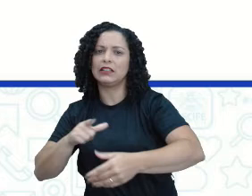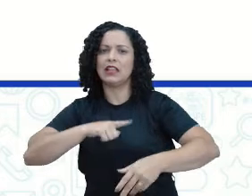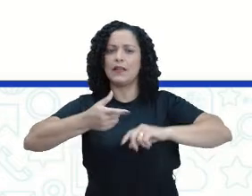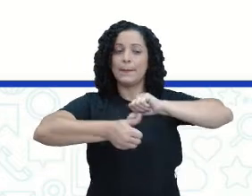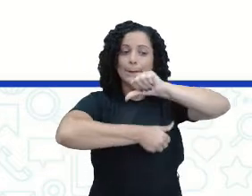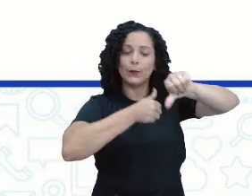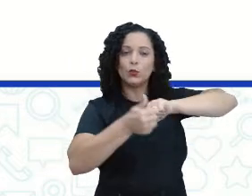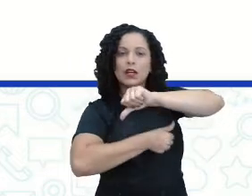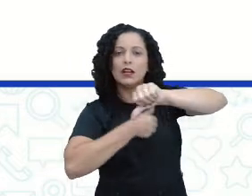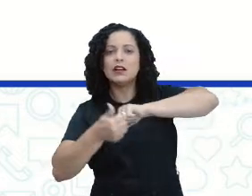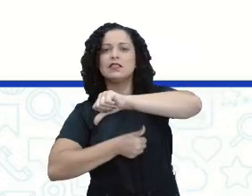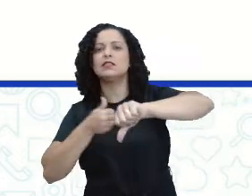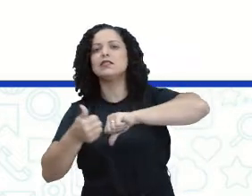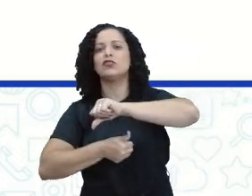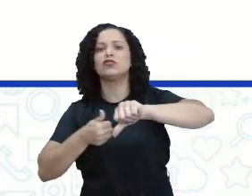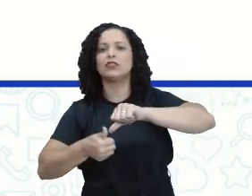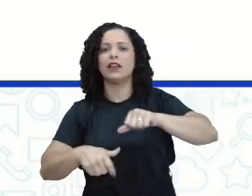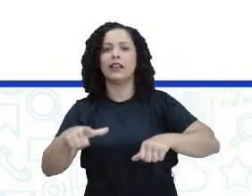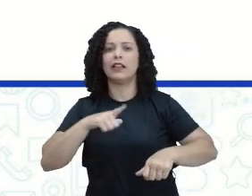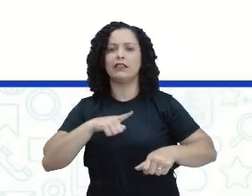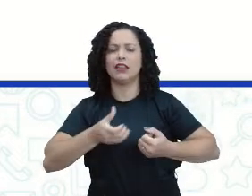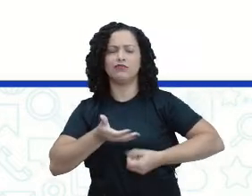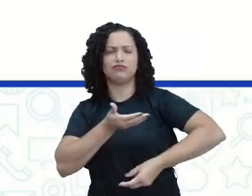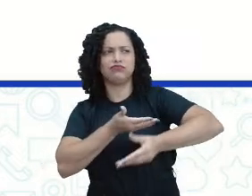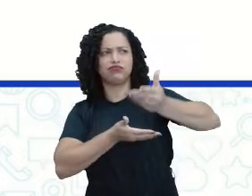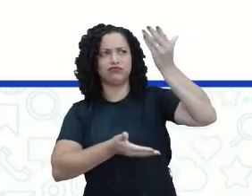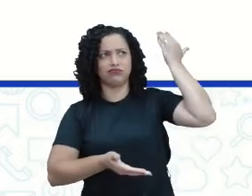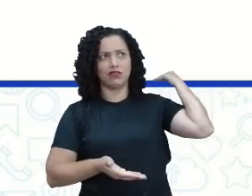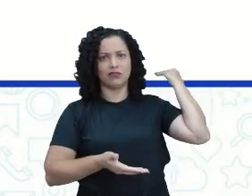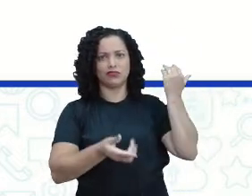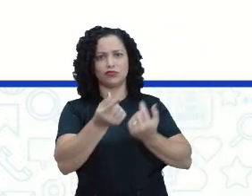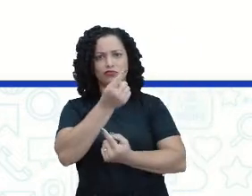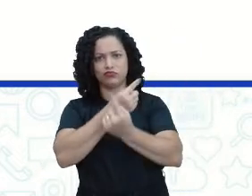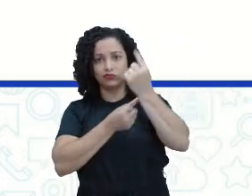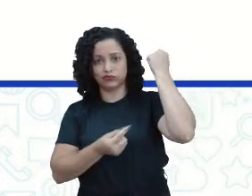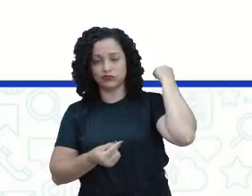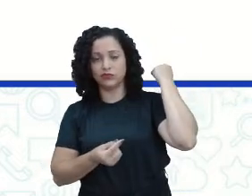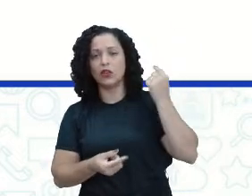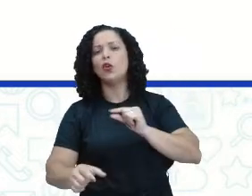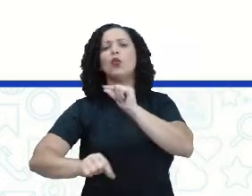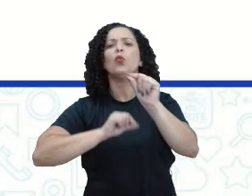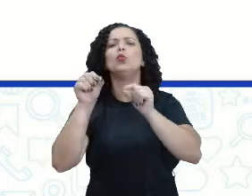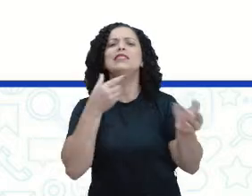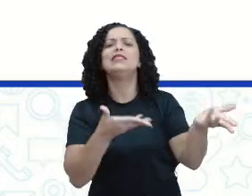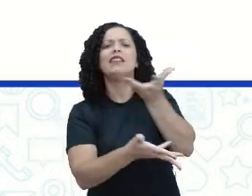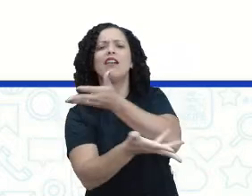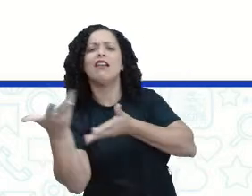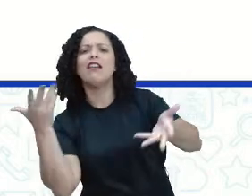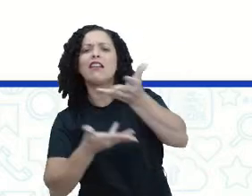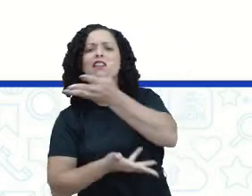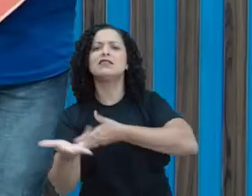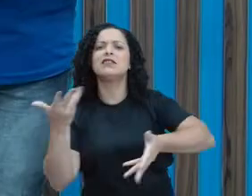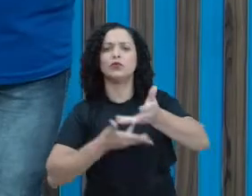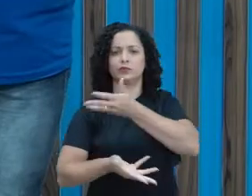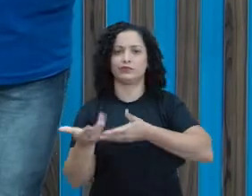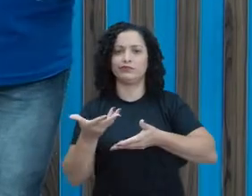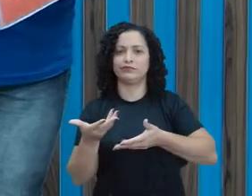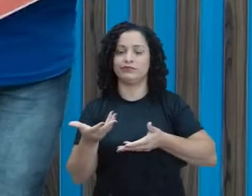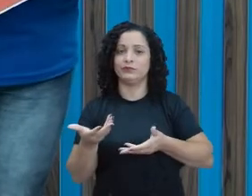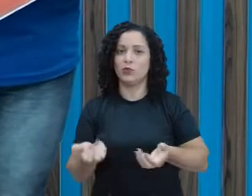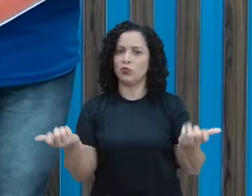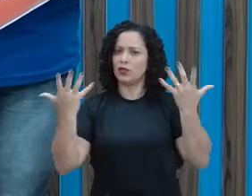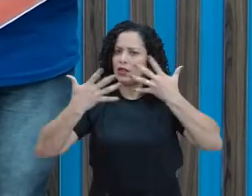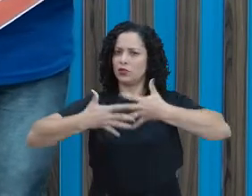modificações, que essas espécies têm um ancestral em comum e que tudo isso tem a ver com a seleção natural. Então,